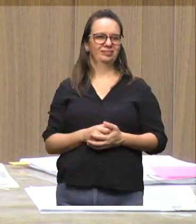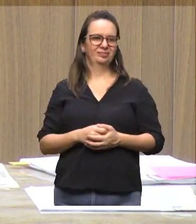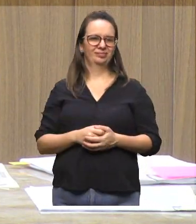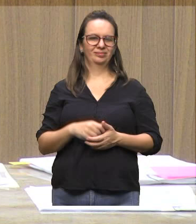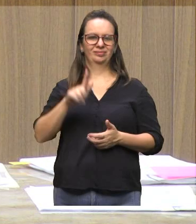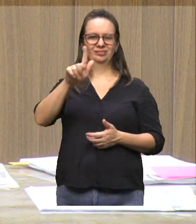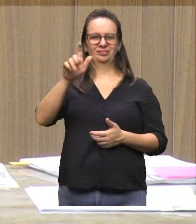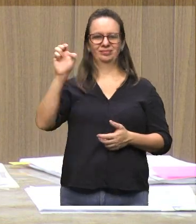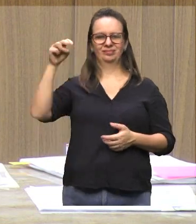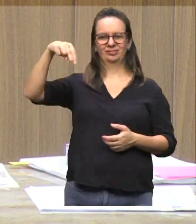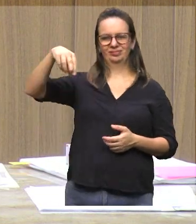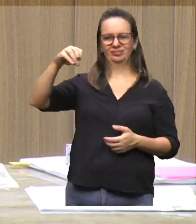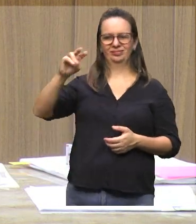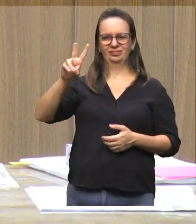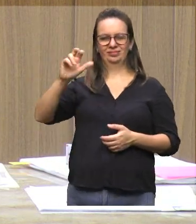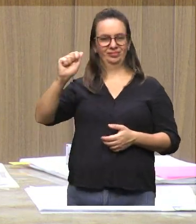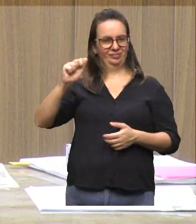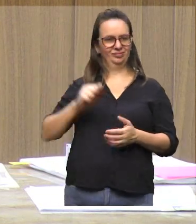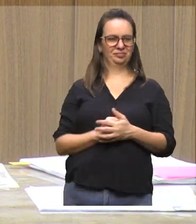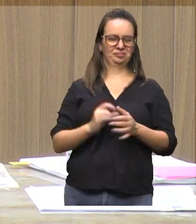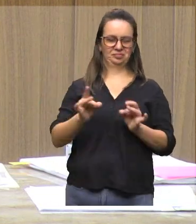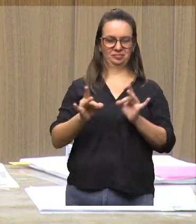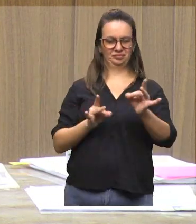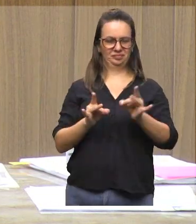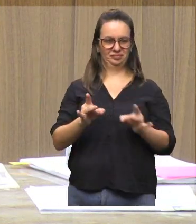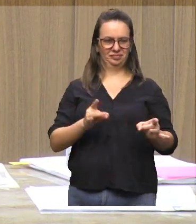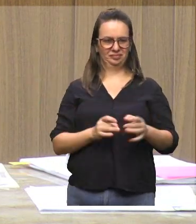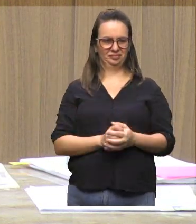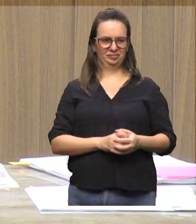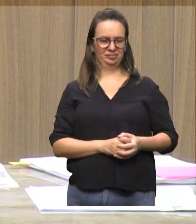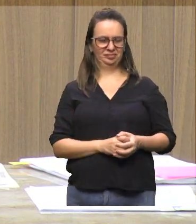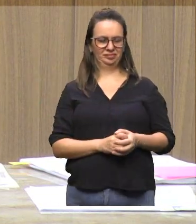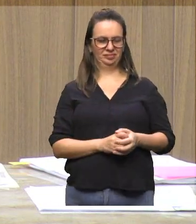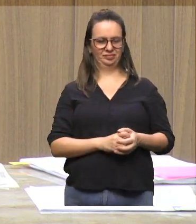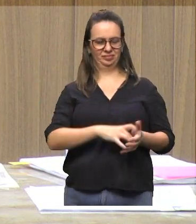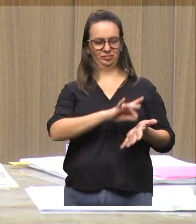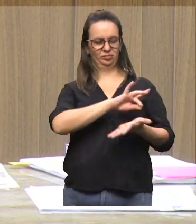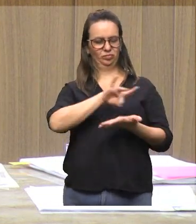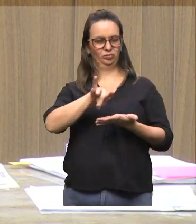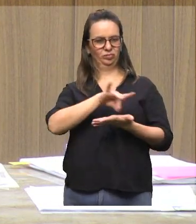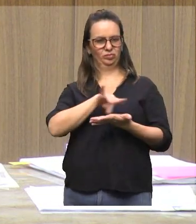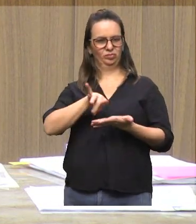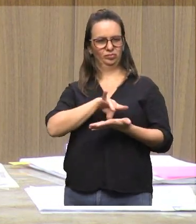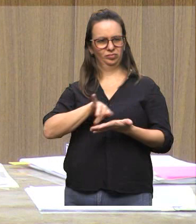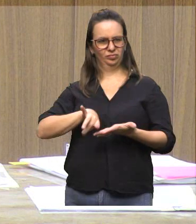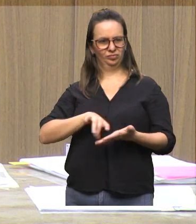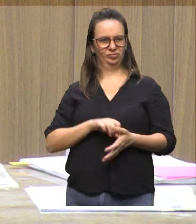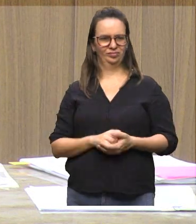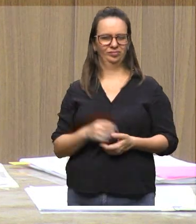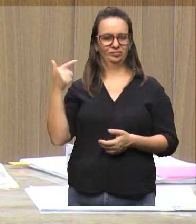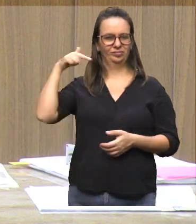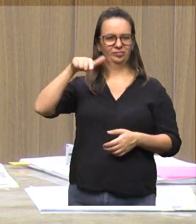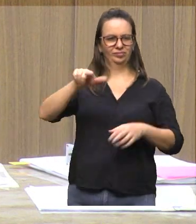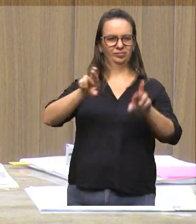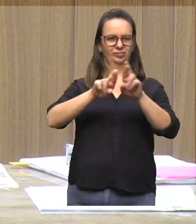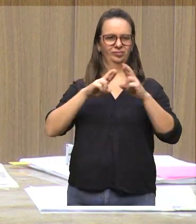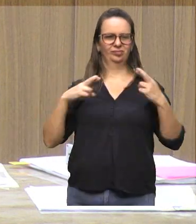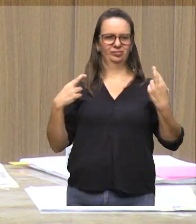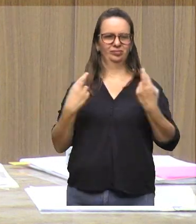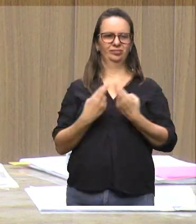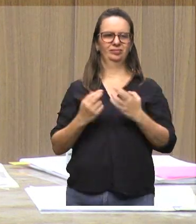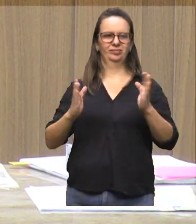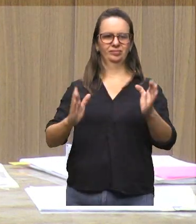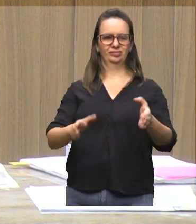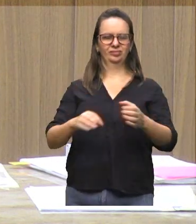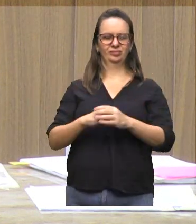Tenente Gênova. Podem preparar os discursos. Dando continuidade à sessão, passaremos para